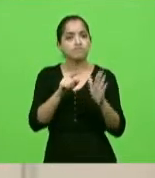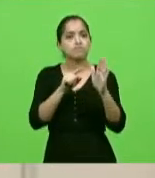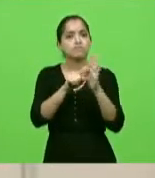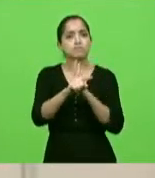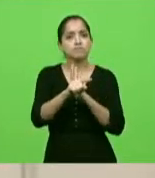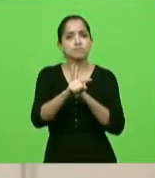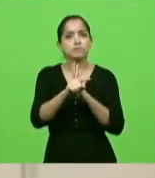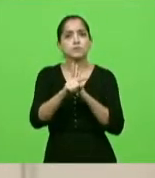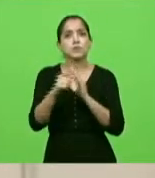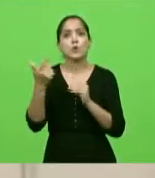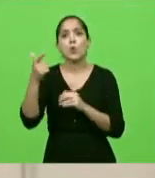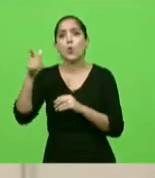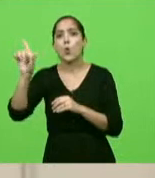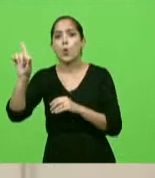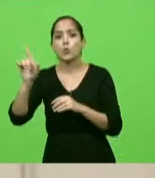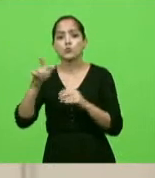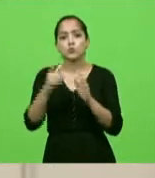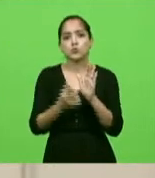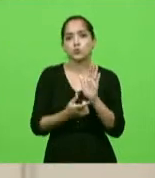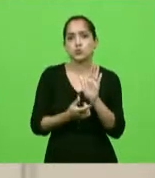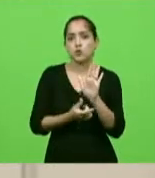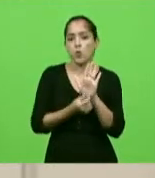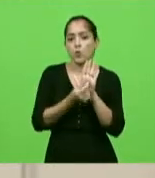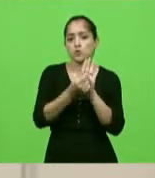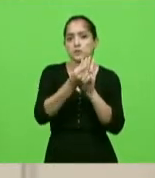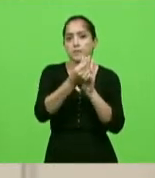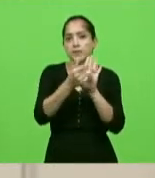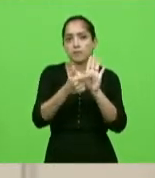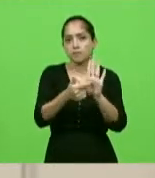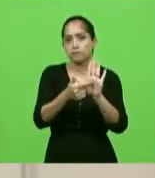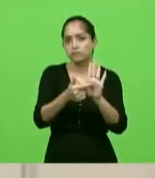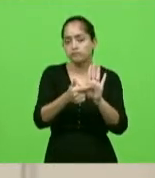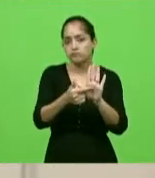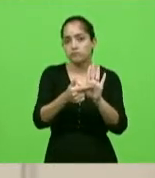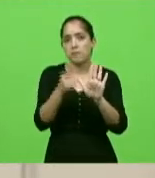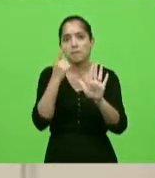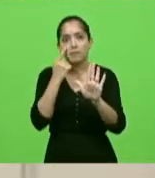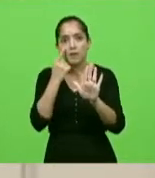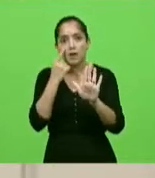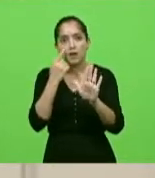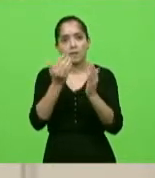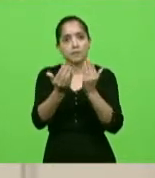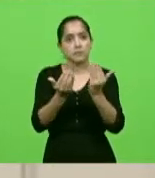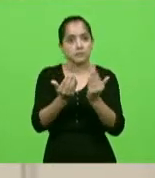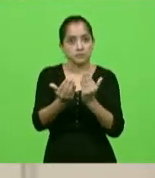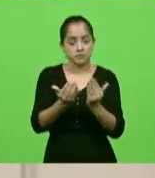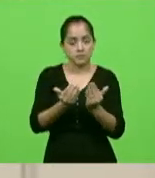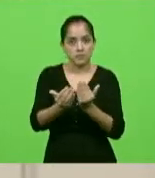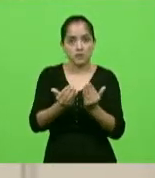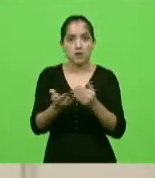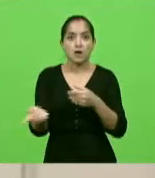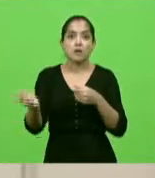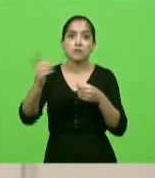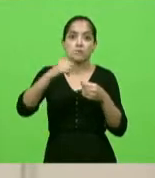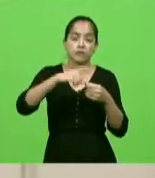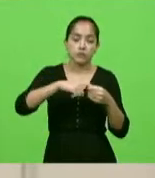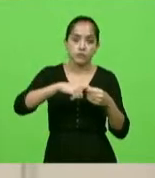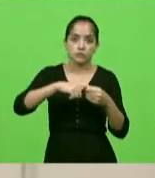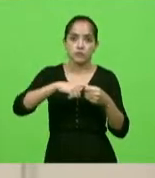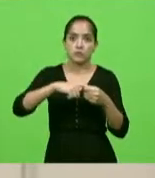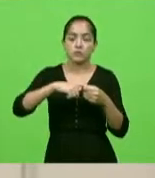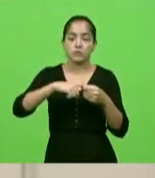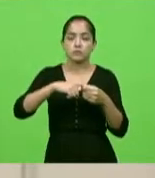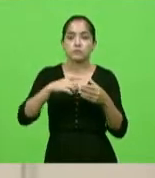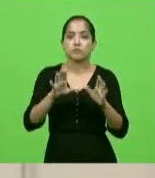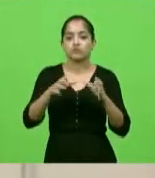não havia outros orçamentos a fim de justificar o preço e determinou o retorno